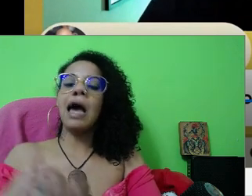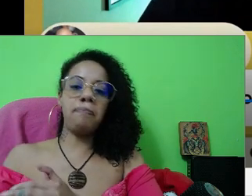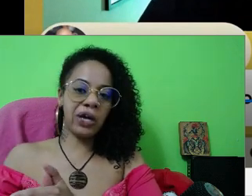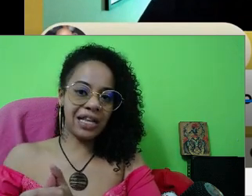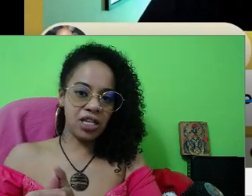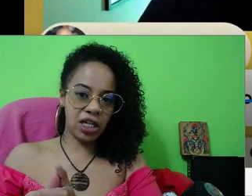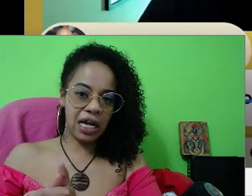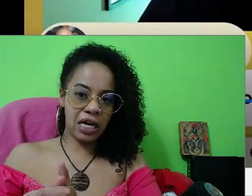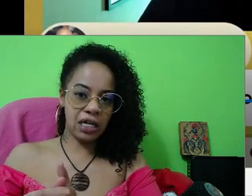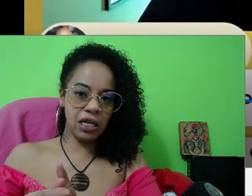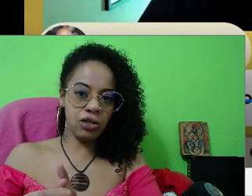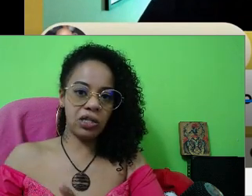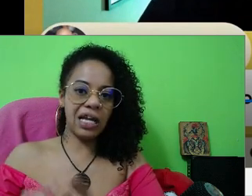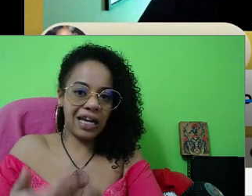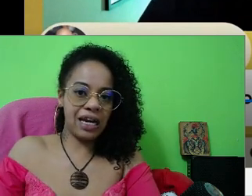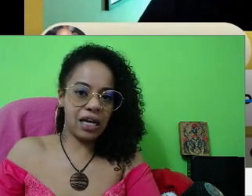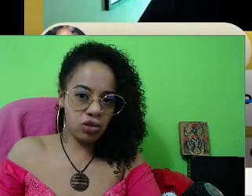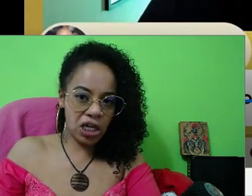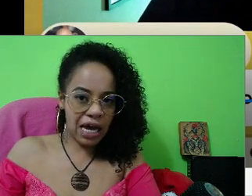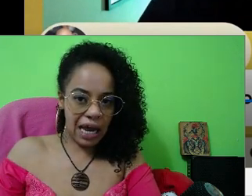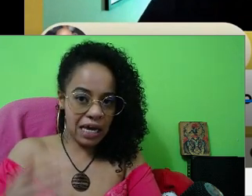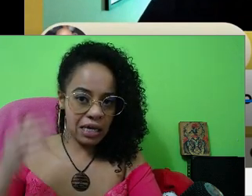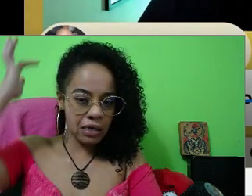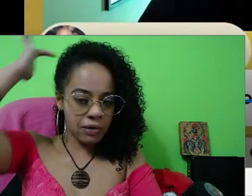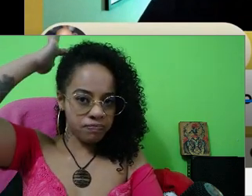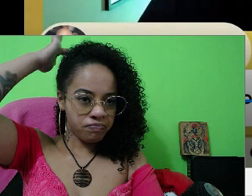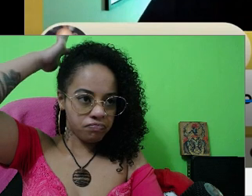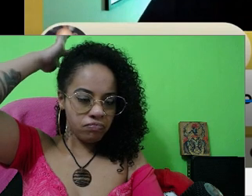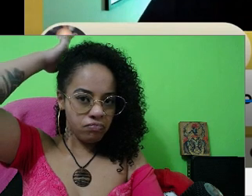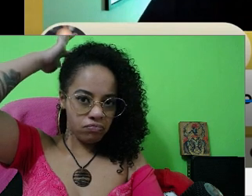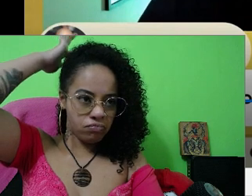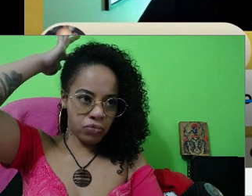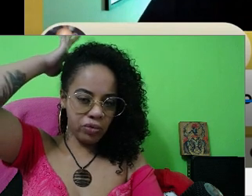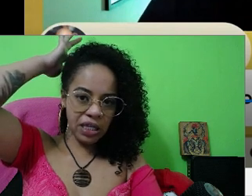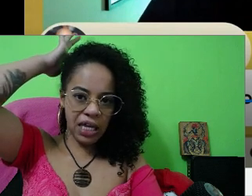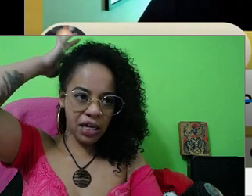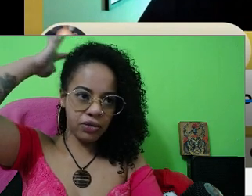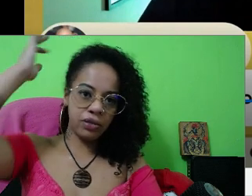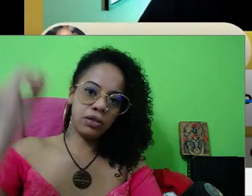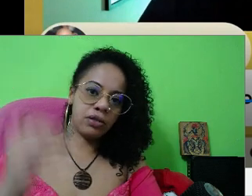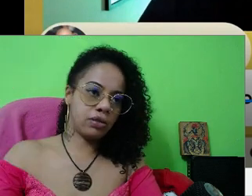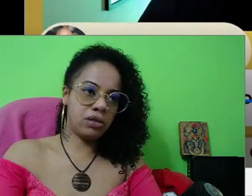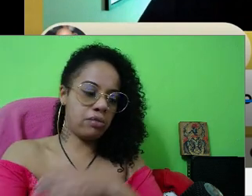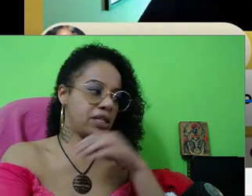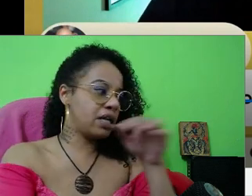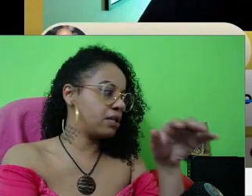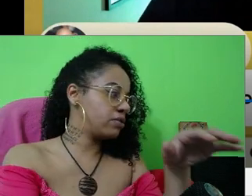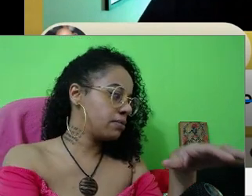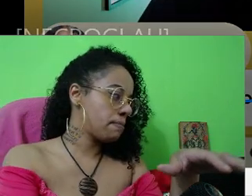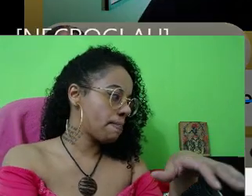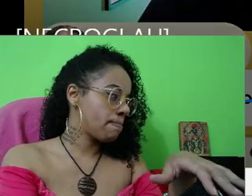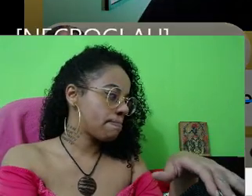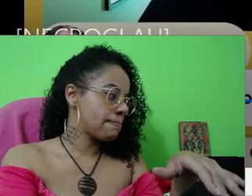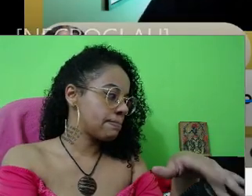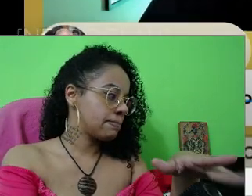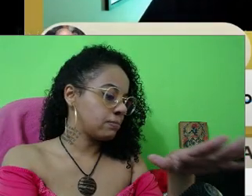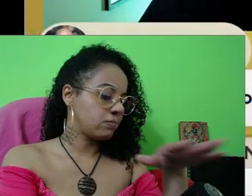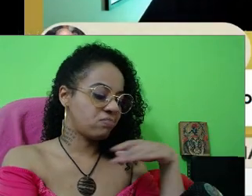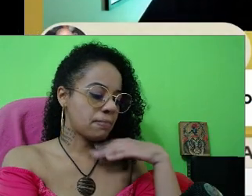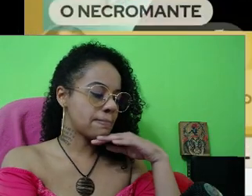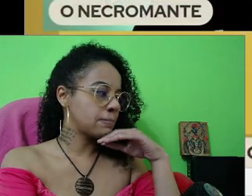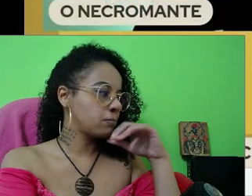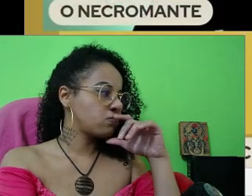se defender é porque tá te atacando tá querendo te calar Não entendo não entendo